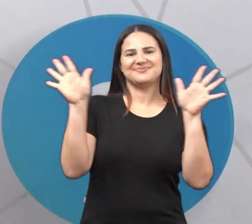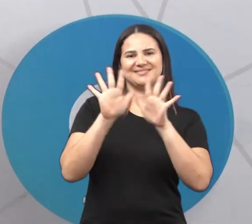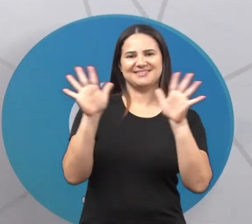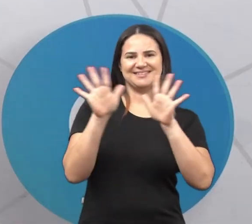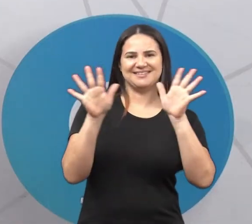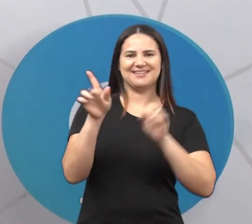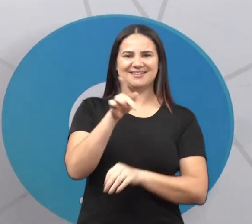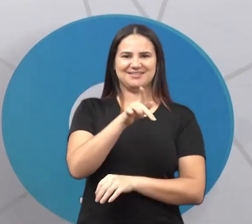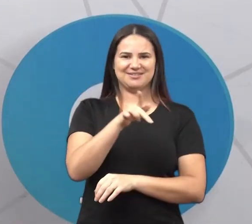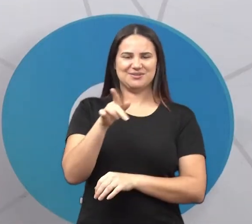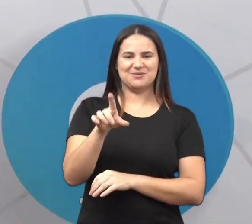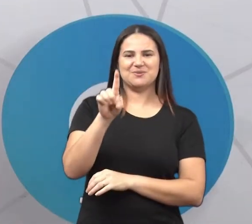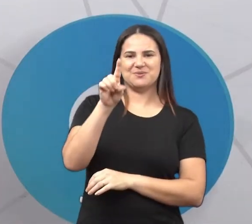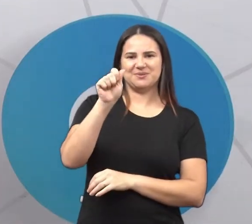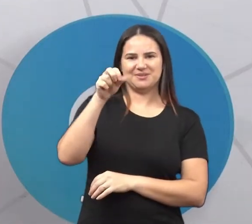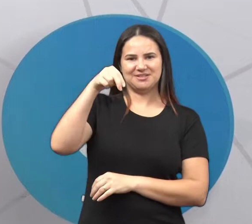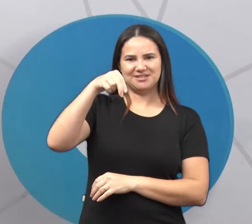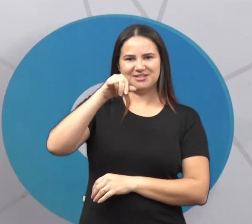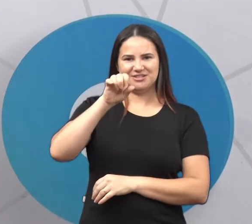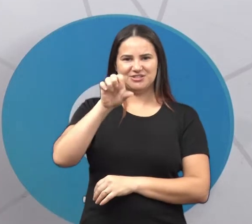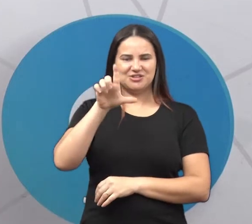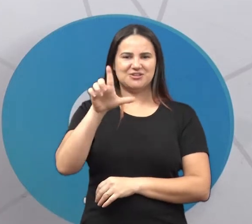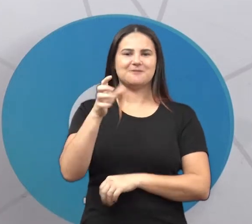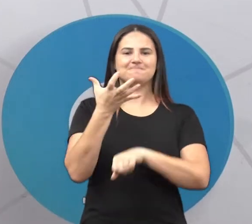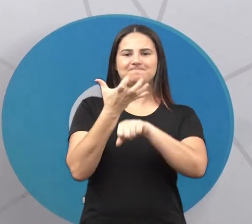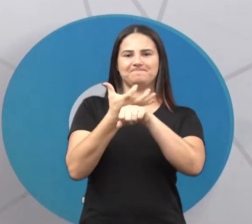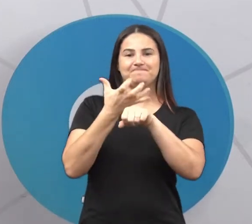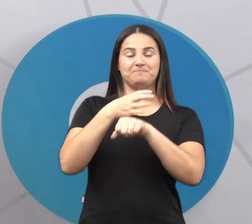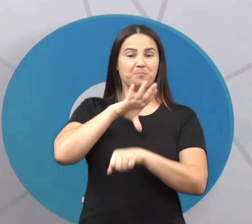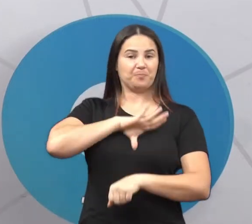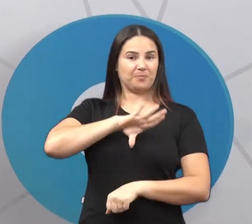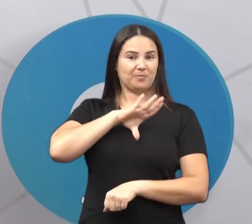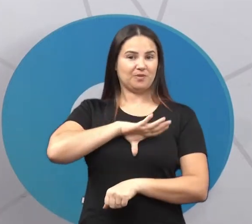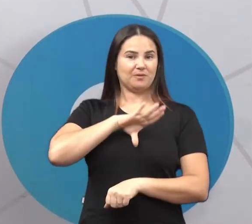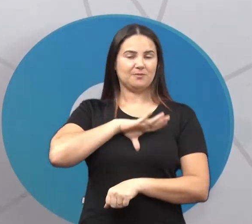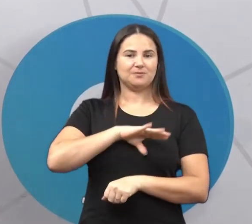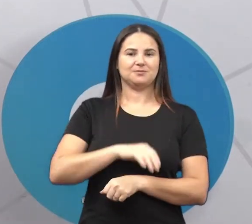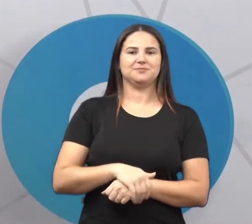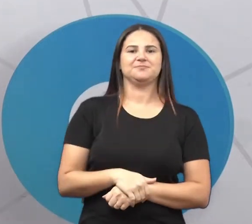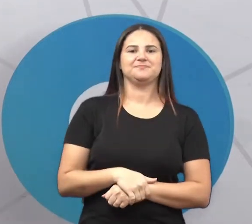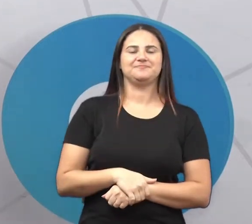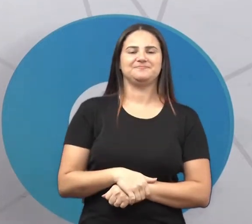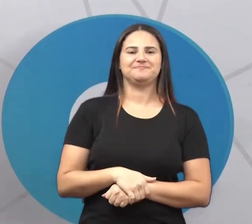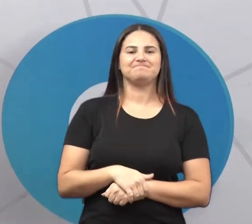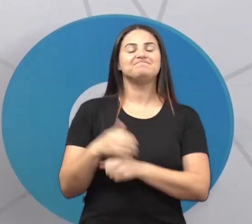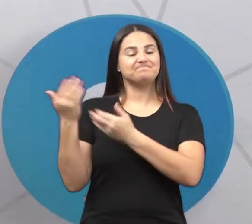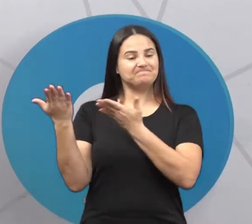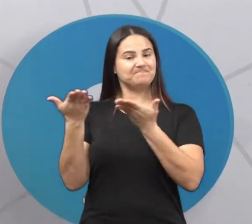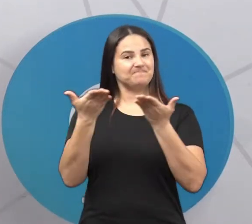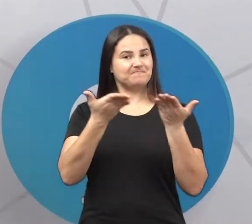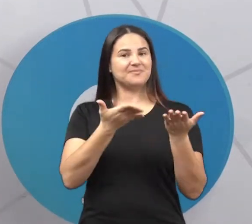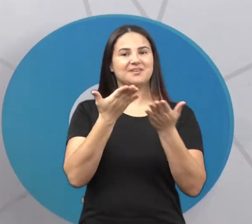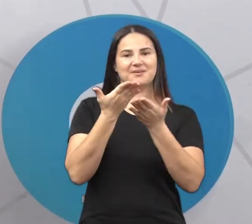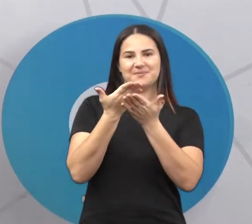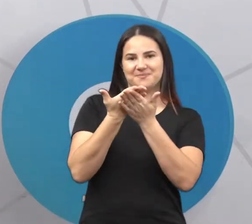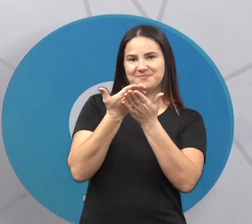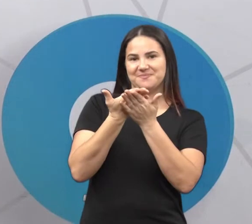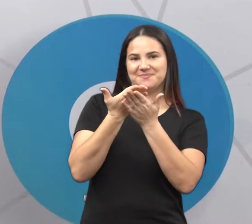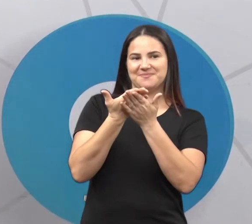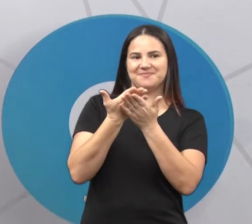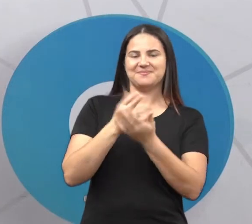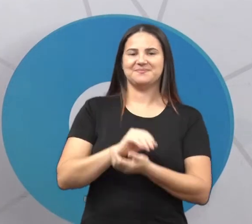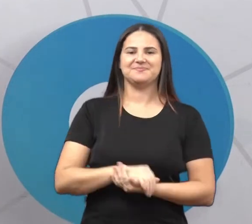Olá, eu sou a professora Daniele Rodrigues, da disciplina de Língua Portuguesa. Sejam todos muito bem-vindos a